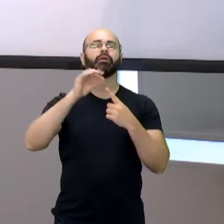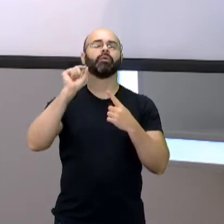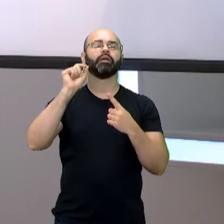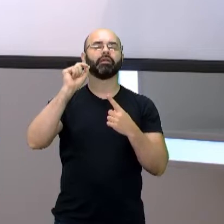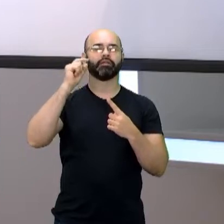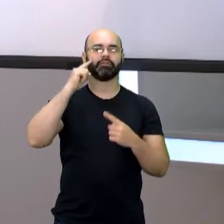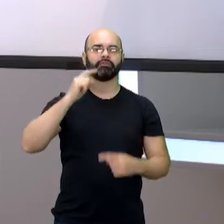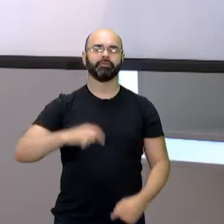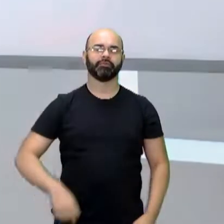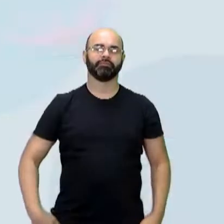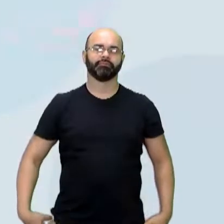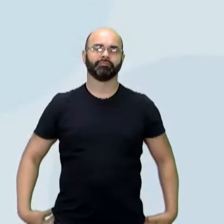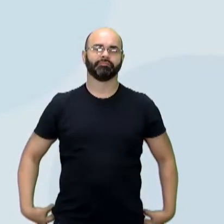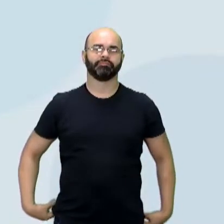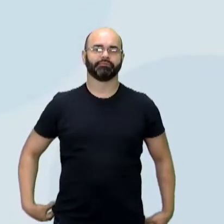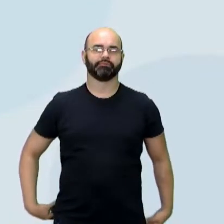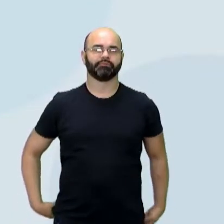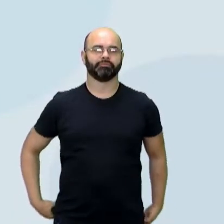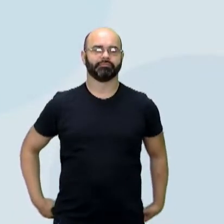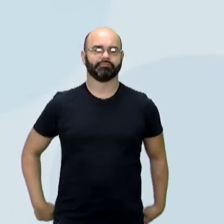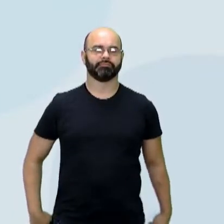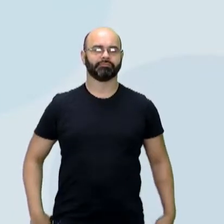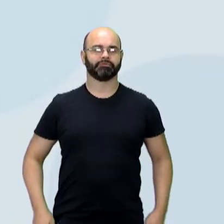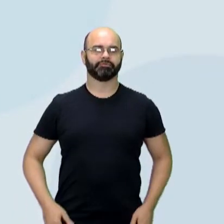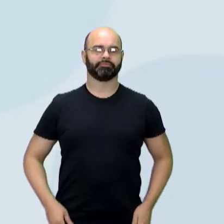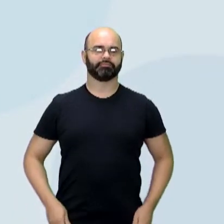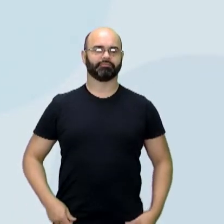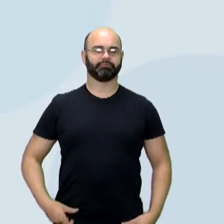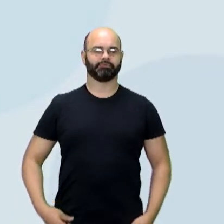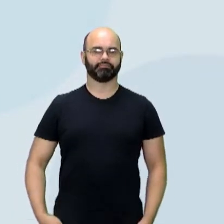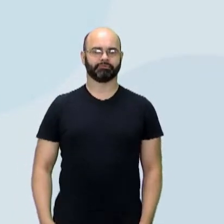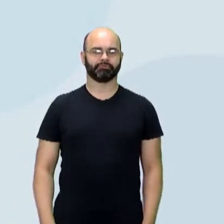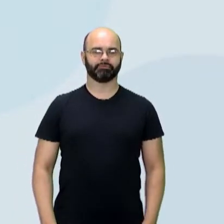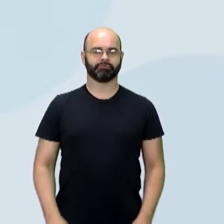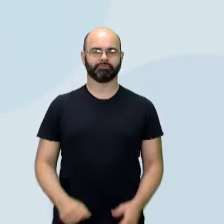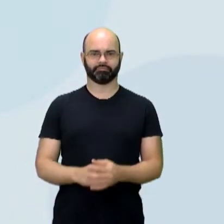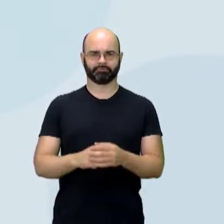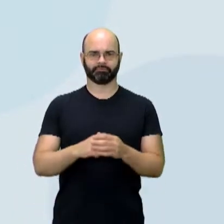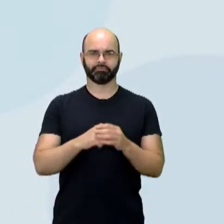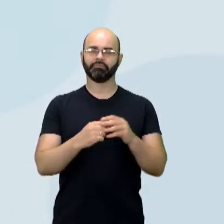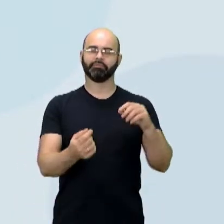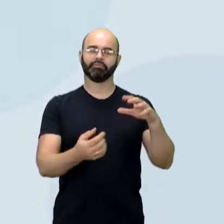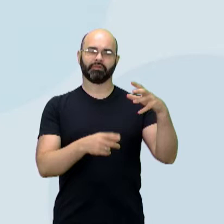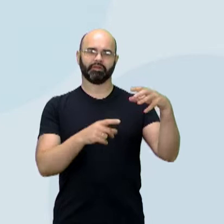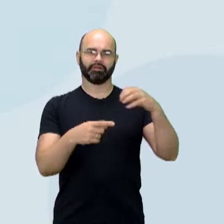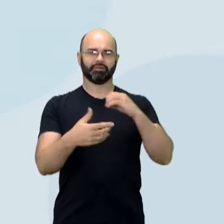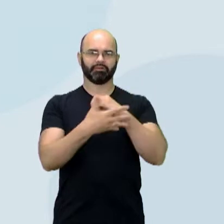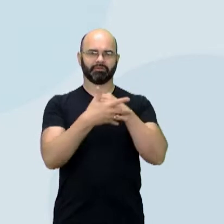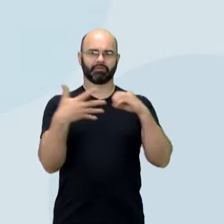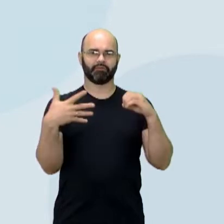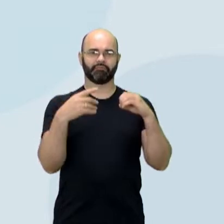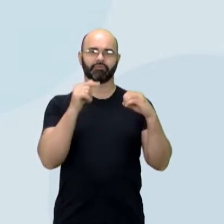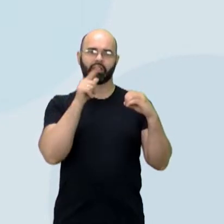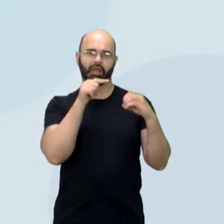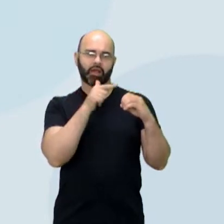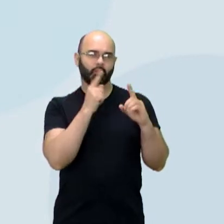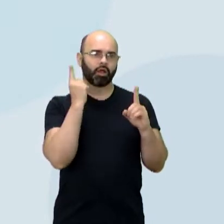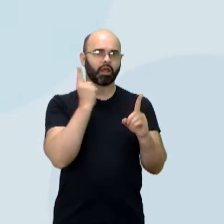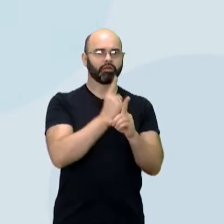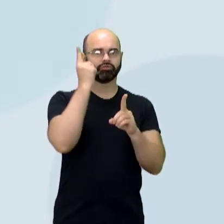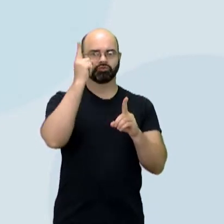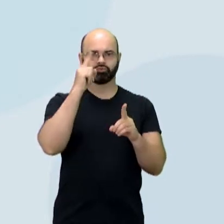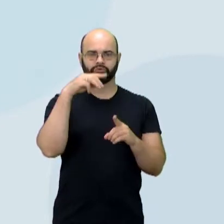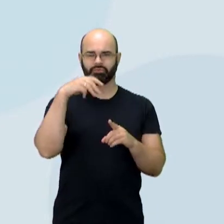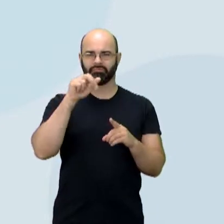a questão novamente. Então a gente tem aí a descoberta de água líquida em Marte é o grande assunto, aí a informação